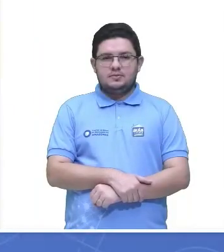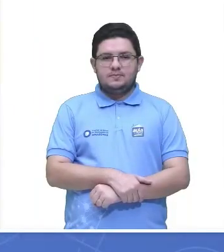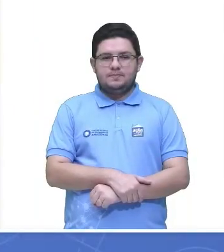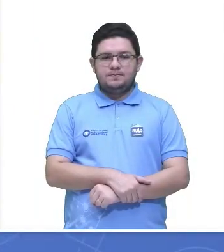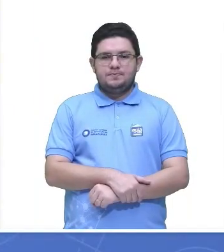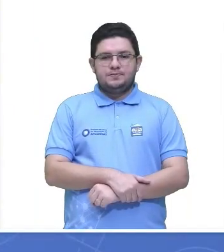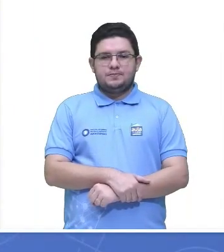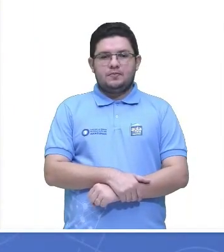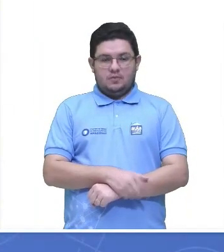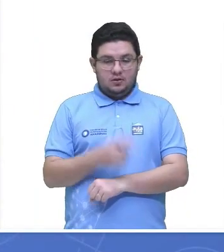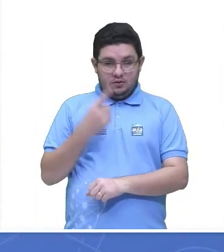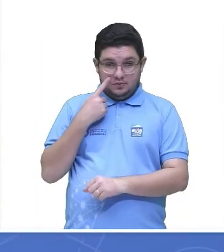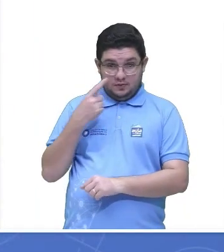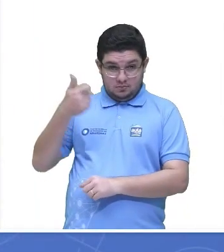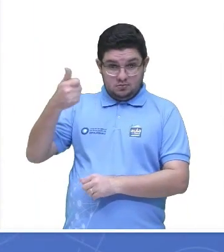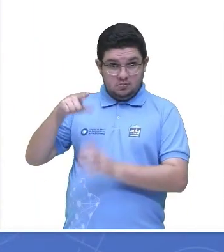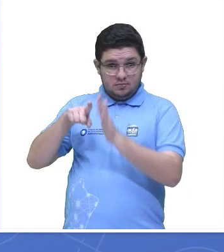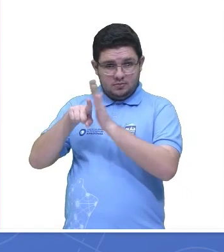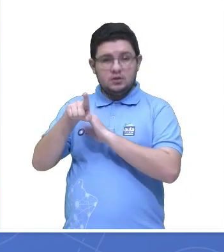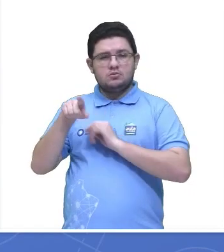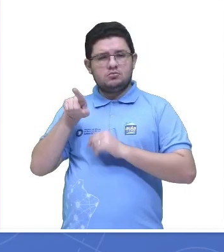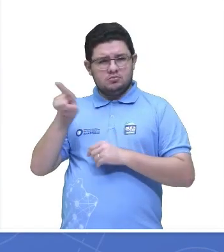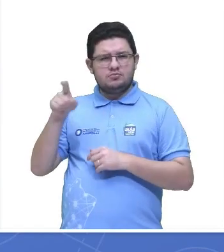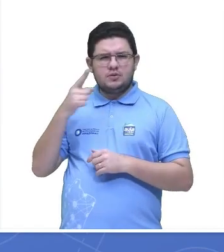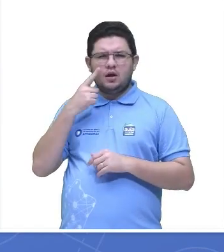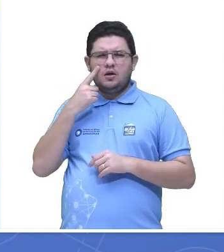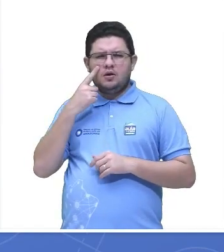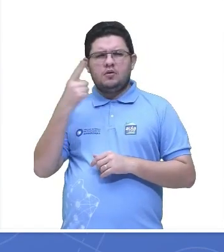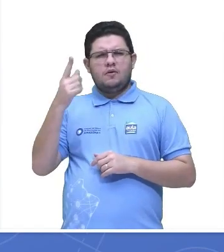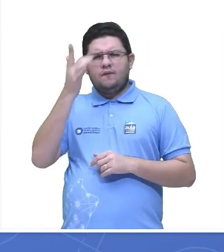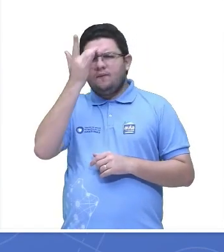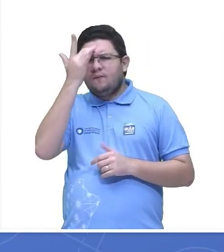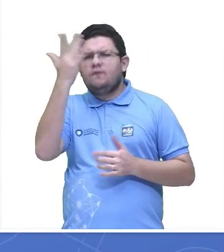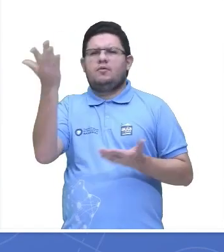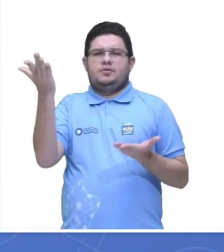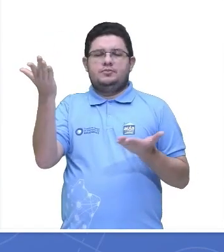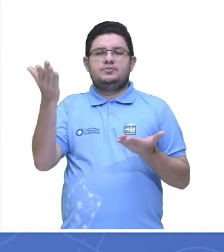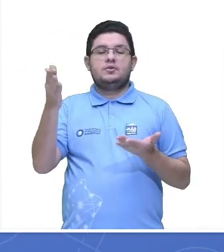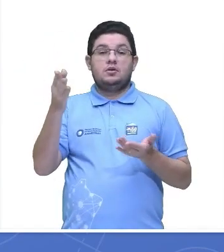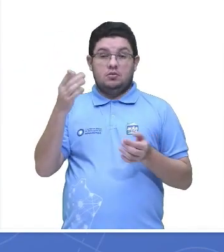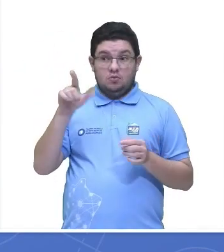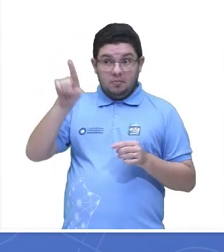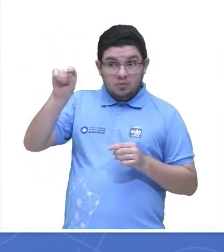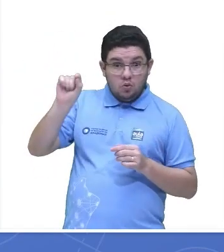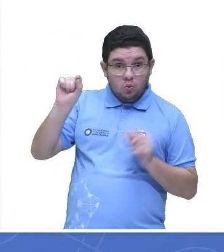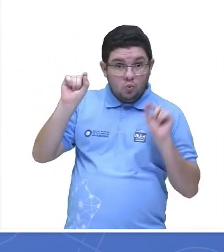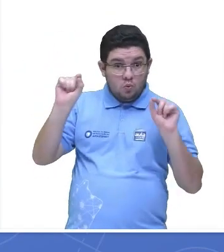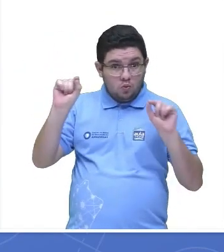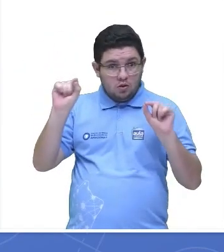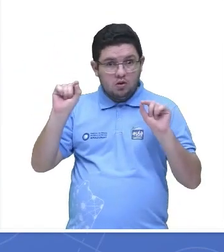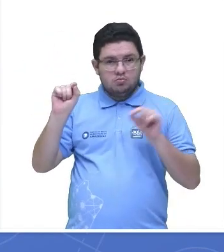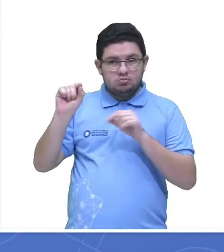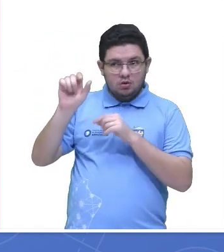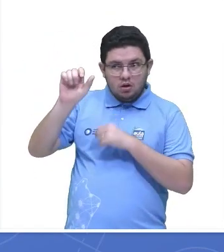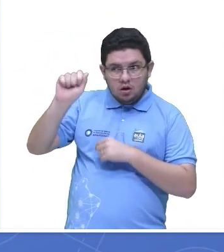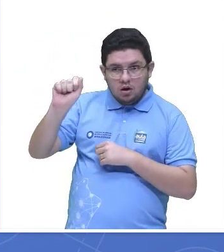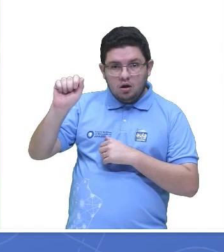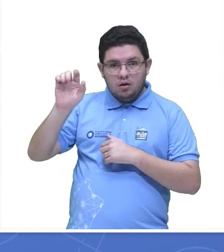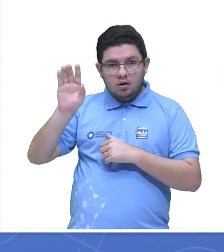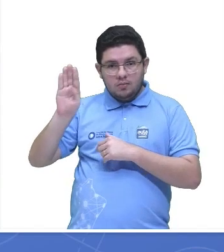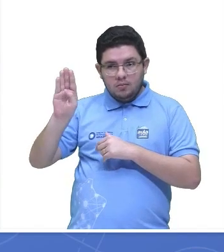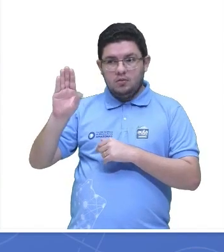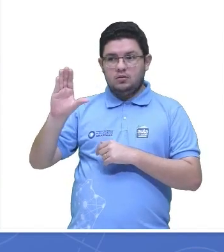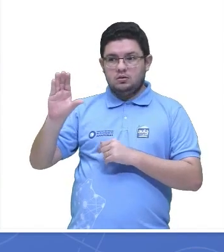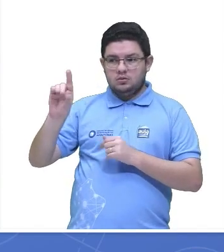Então, gente, essa primeira questão foi bastante fácil, para identificar ali qual era a característica, dessa estratégia de leitura